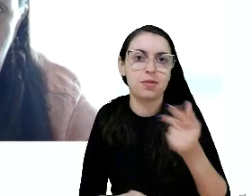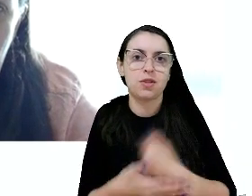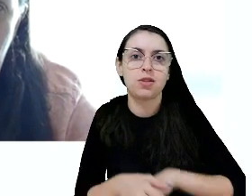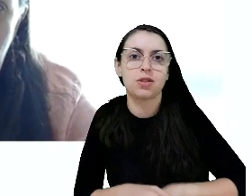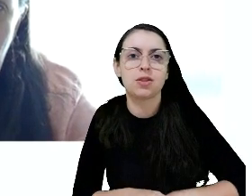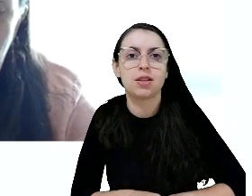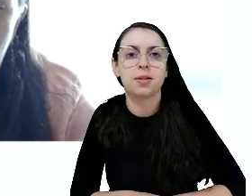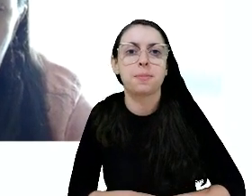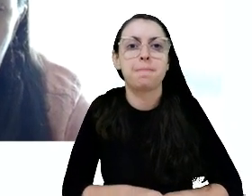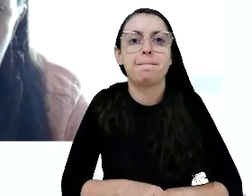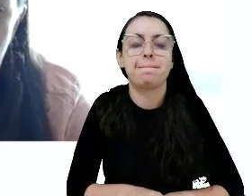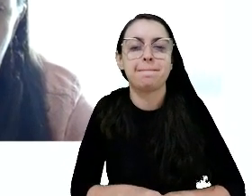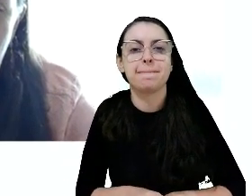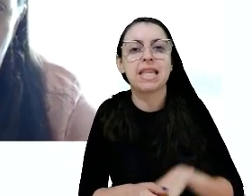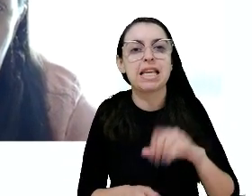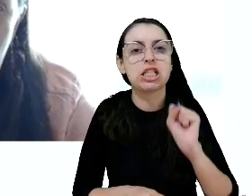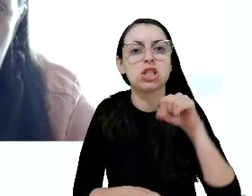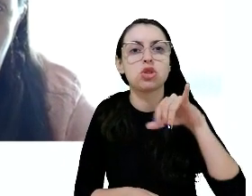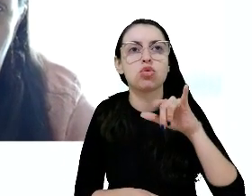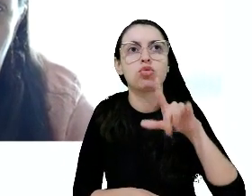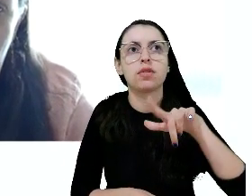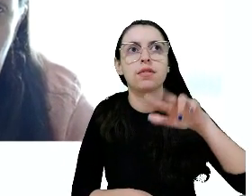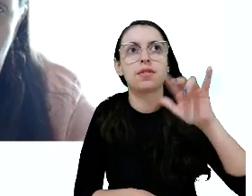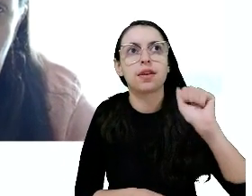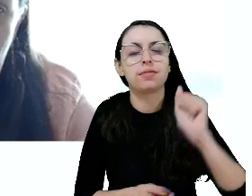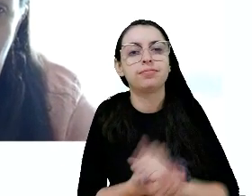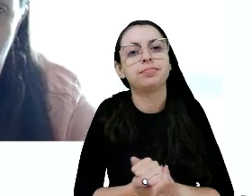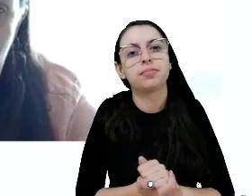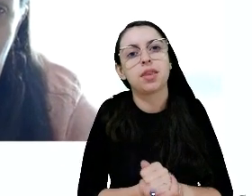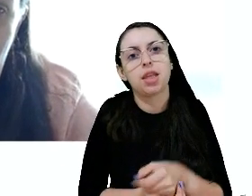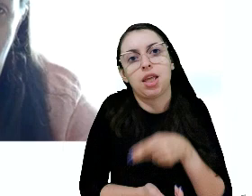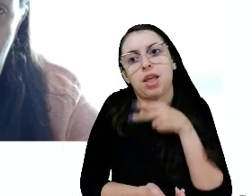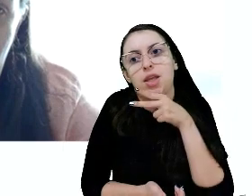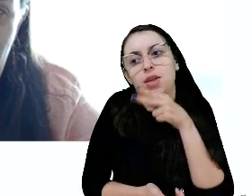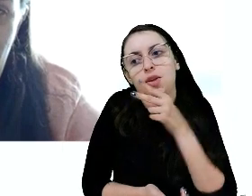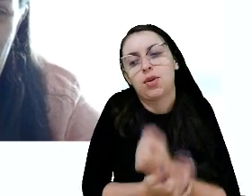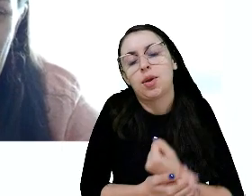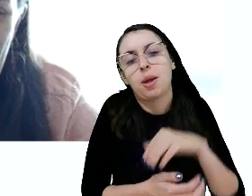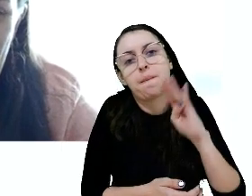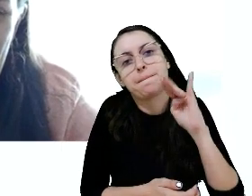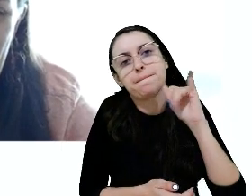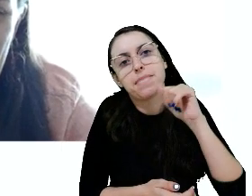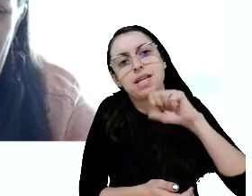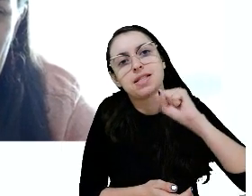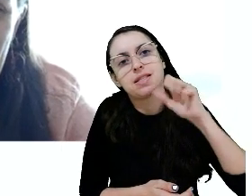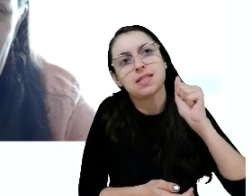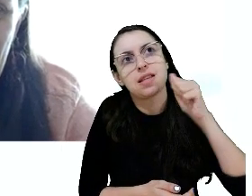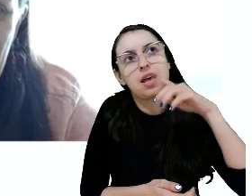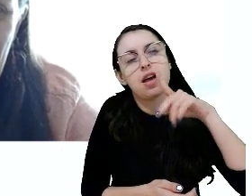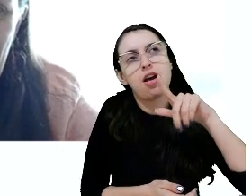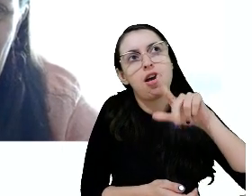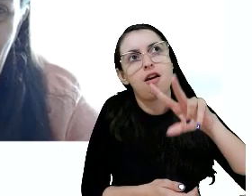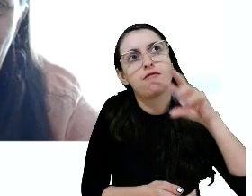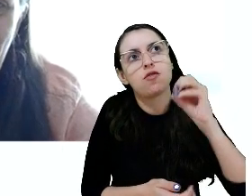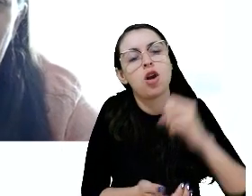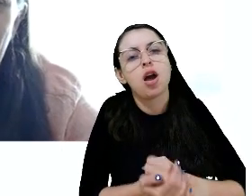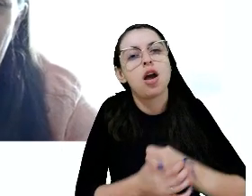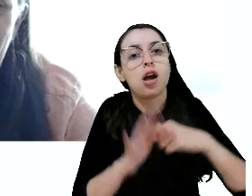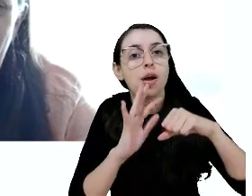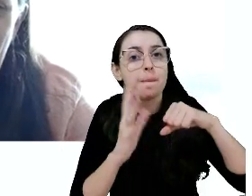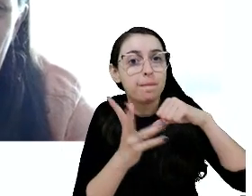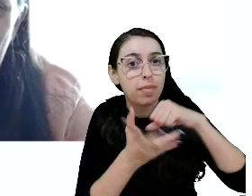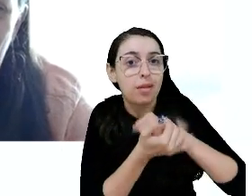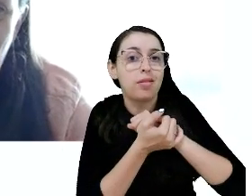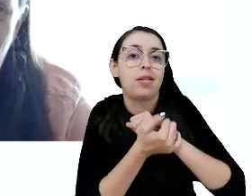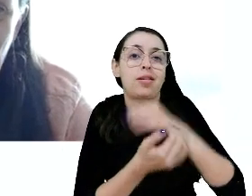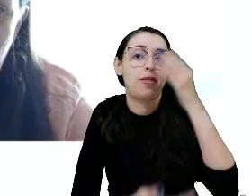Obrigada, professora Silvia. Professora Silvia vai ser uma bisavó pandêmica que quer fugir, tá vendo?